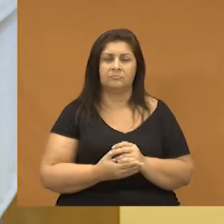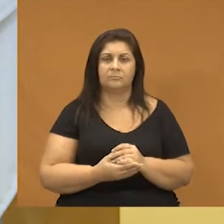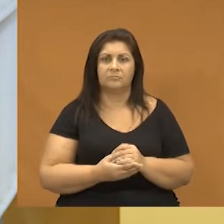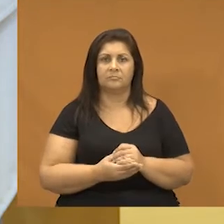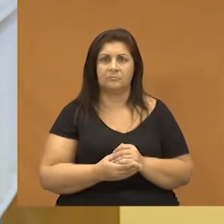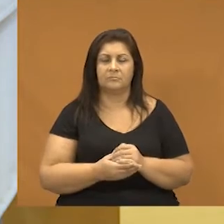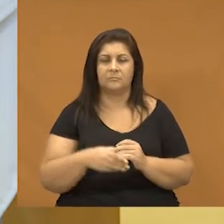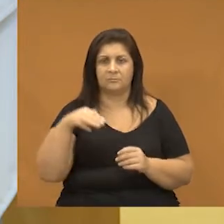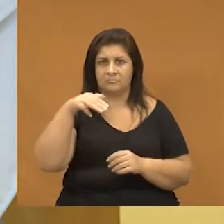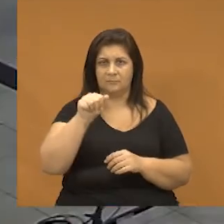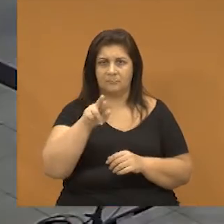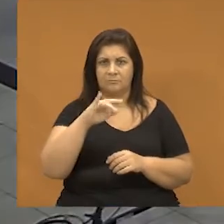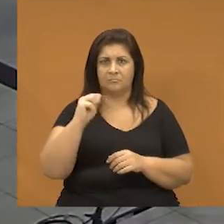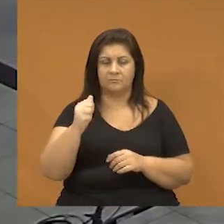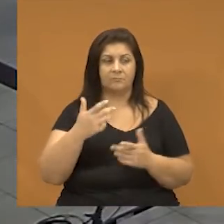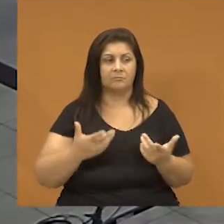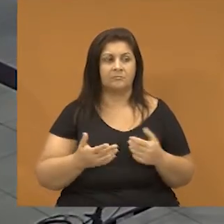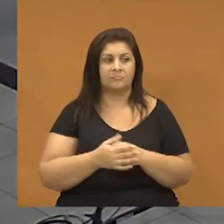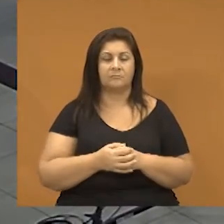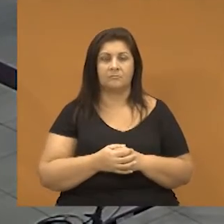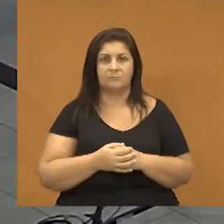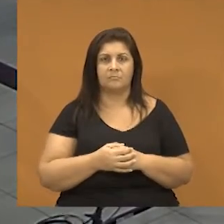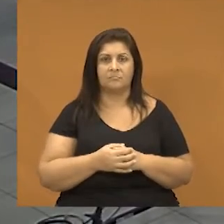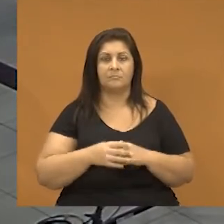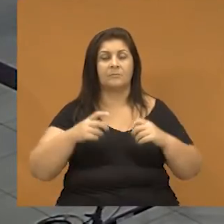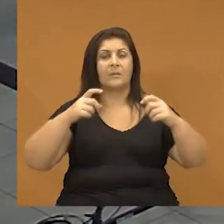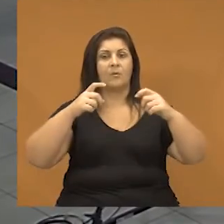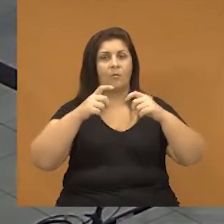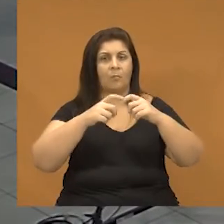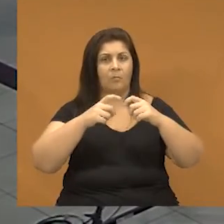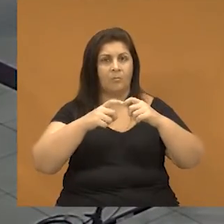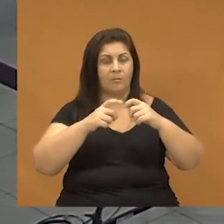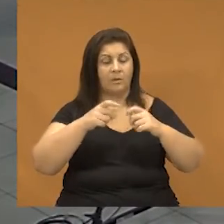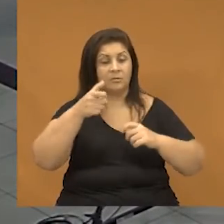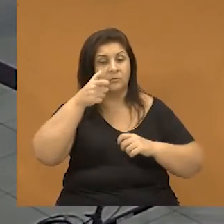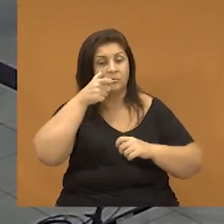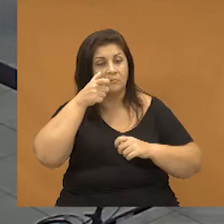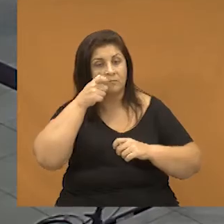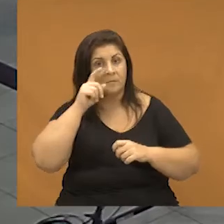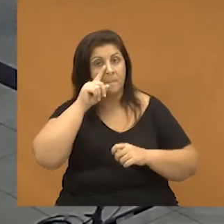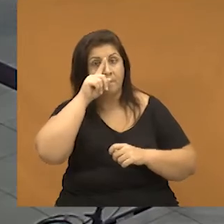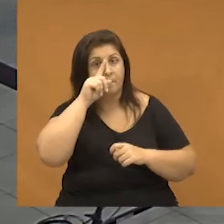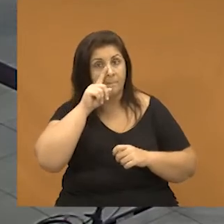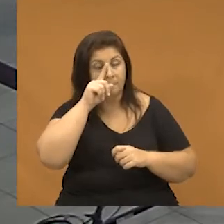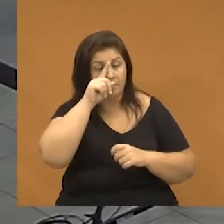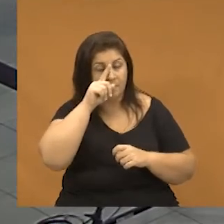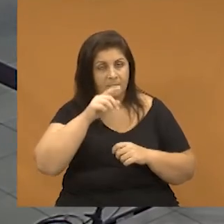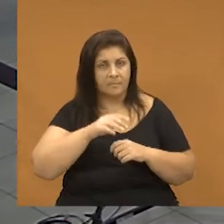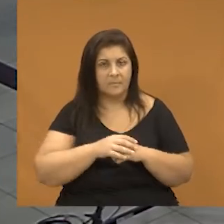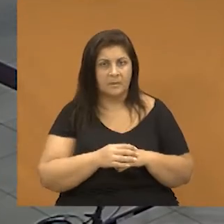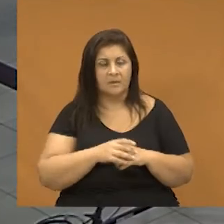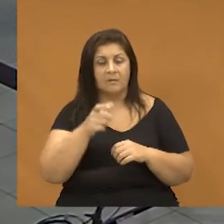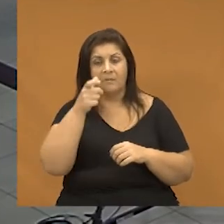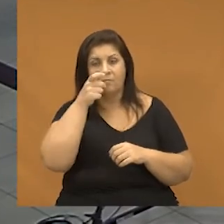o que havia dito. Cabe a esse médico regulador avaliar o risco e aí